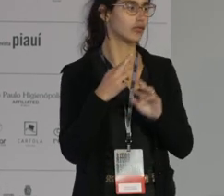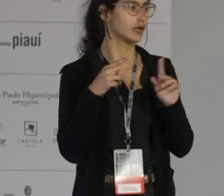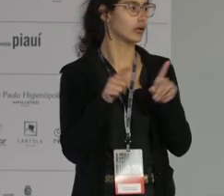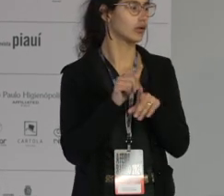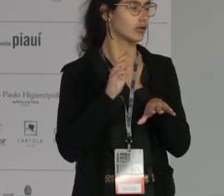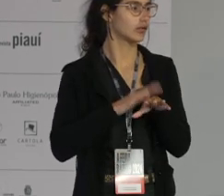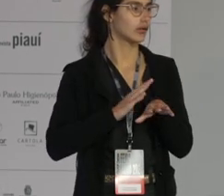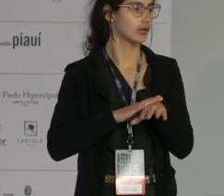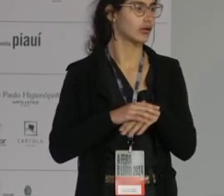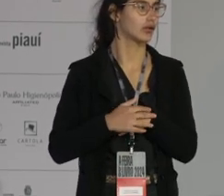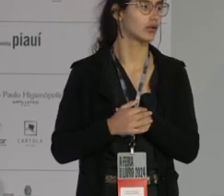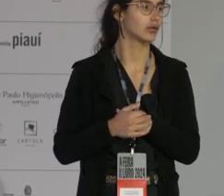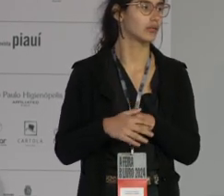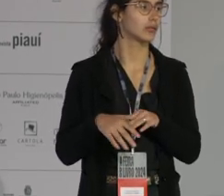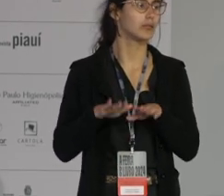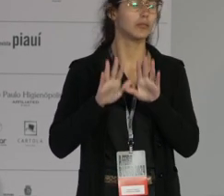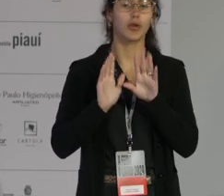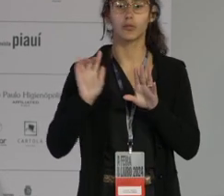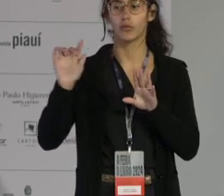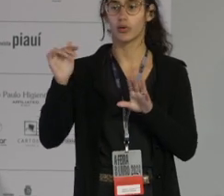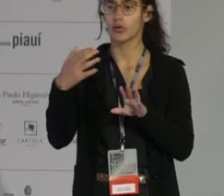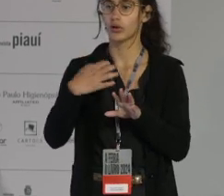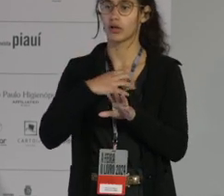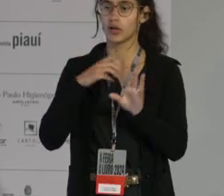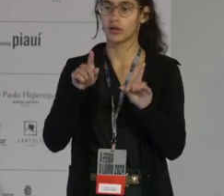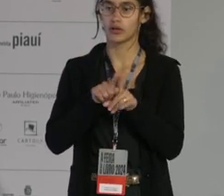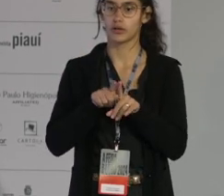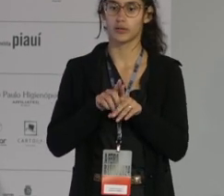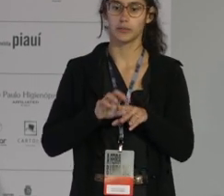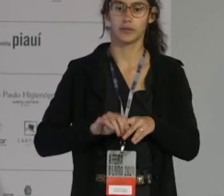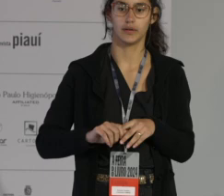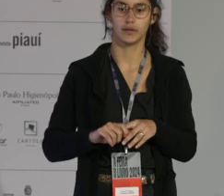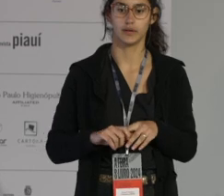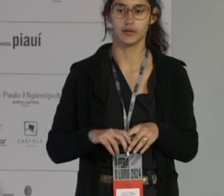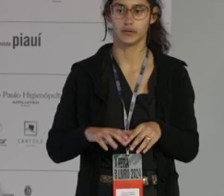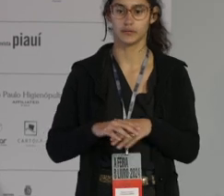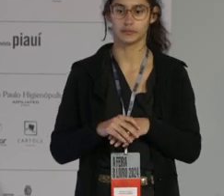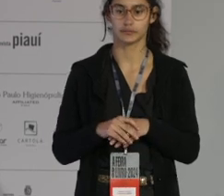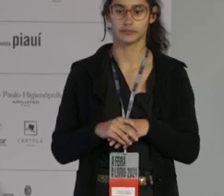inevitável. Mas, por outro lado,